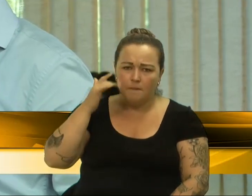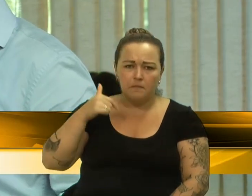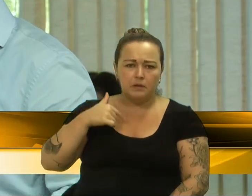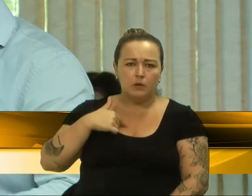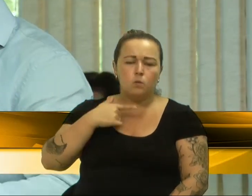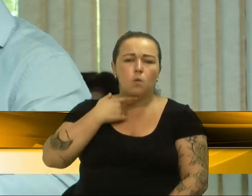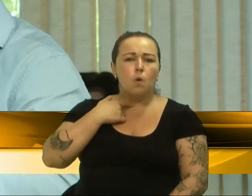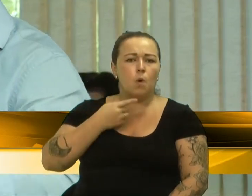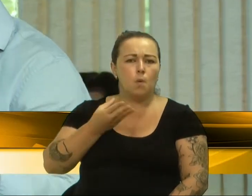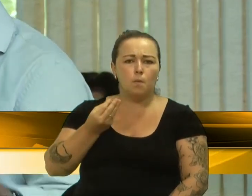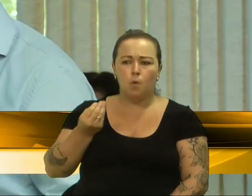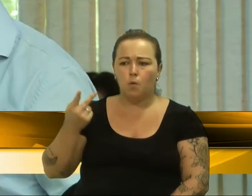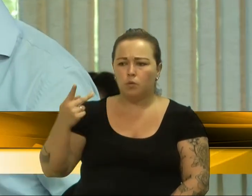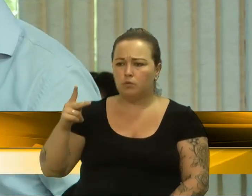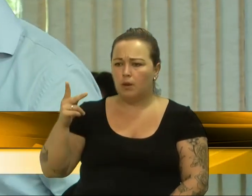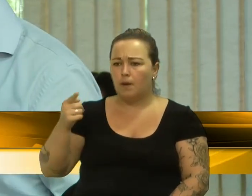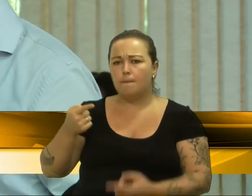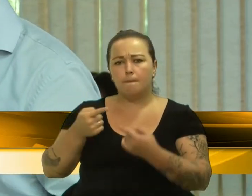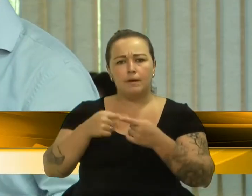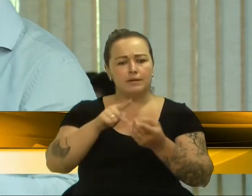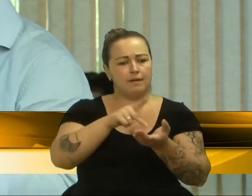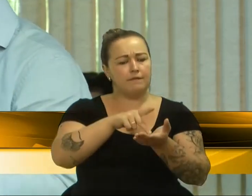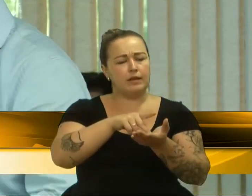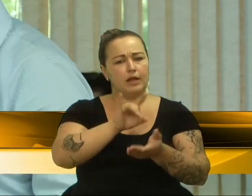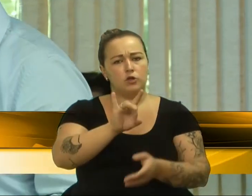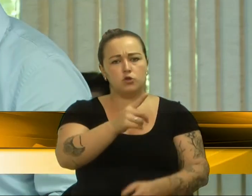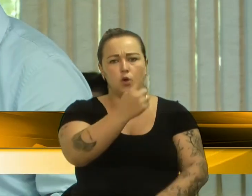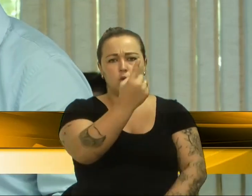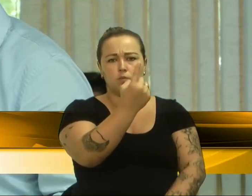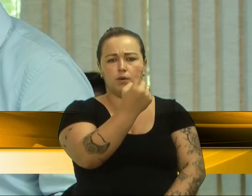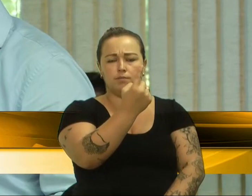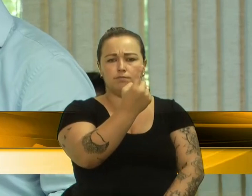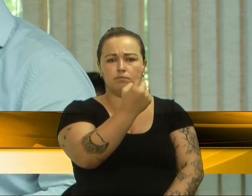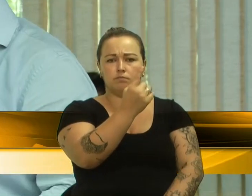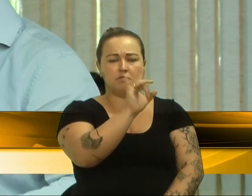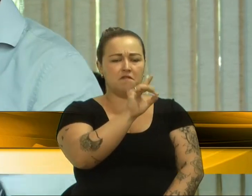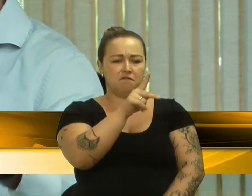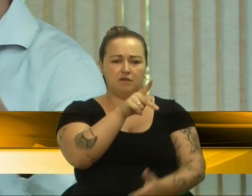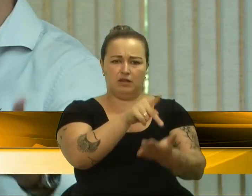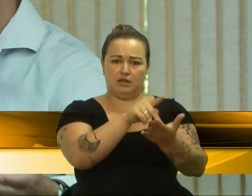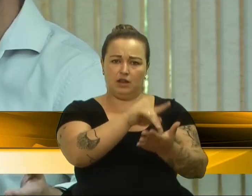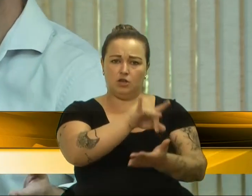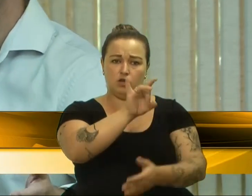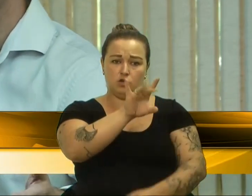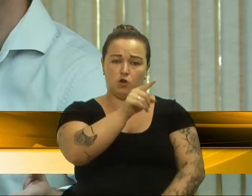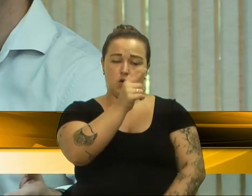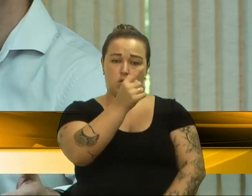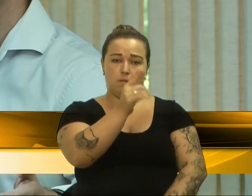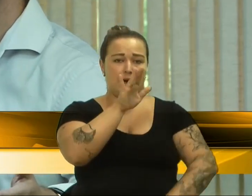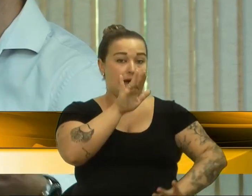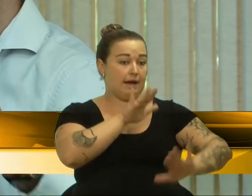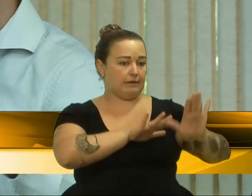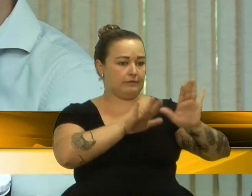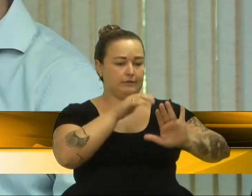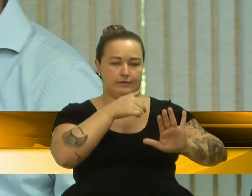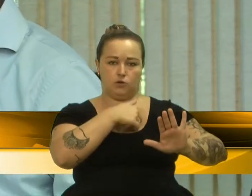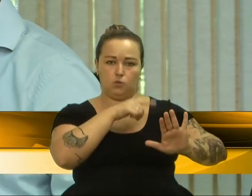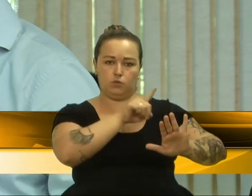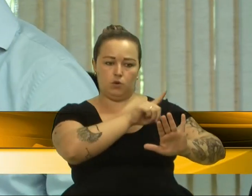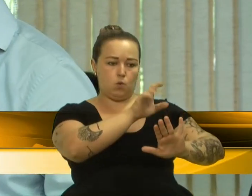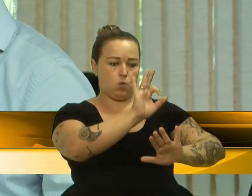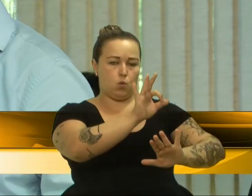né? Mas a verdade é uma só, é uma prerrogativa nossa. Quando eu divergia de algumas situações que o meu